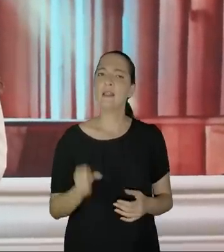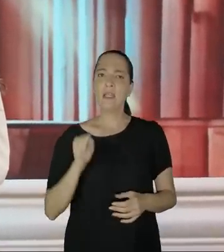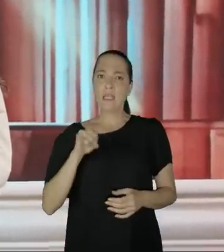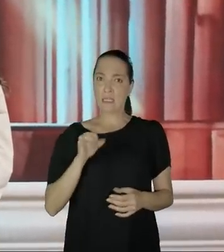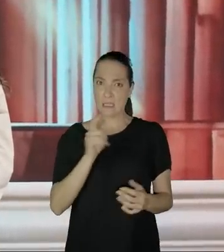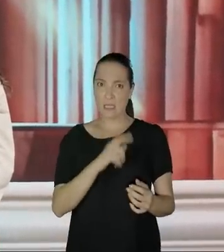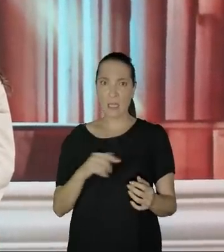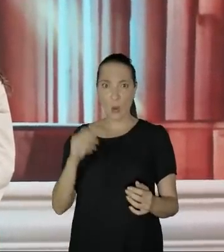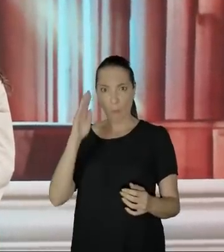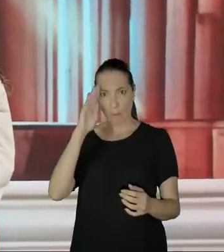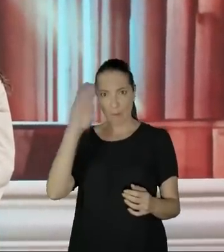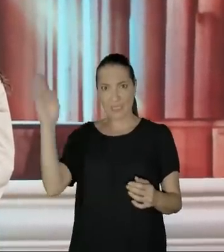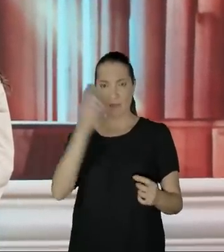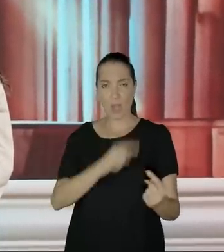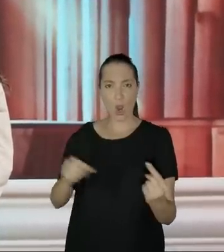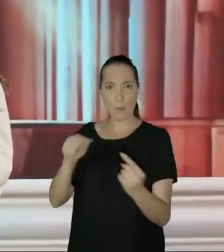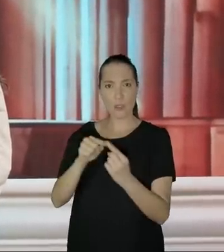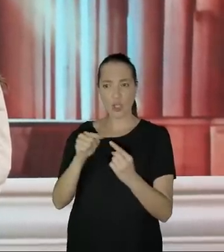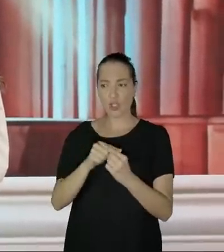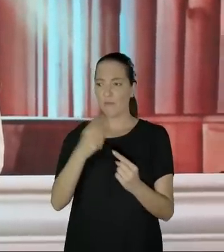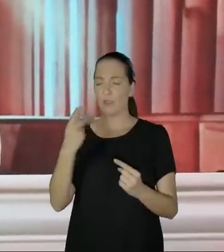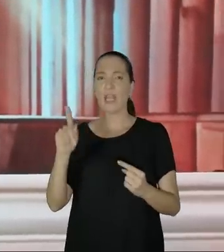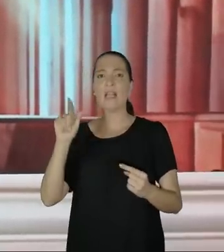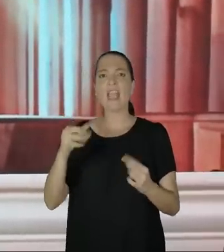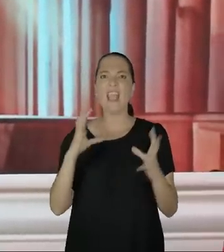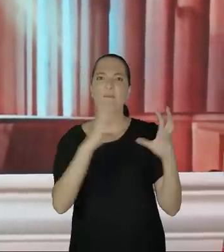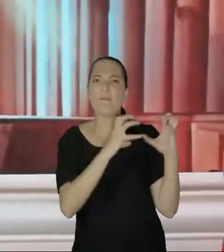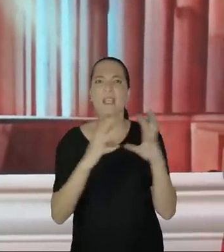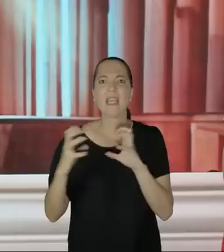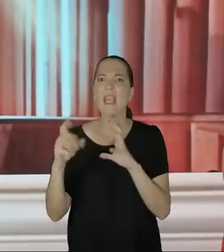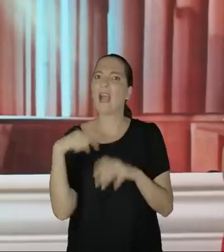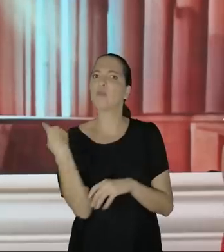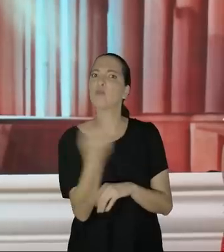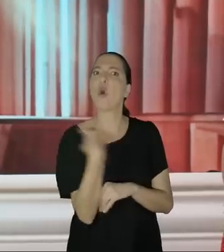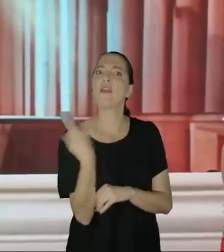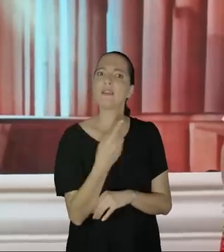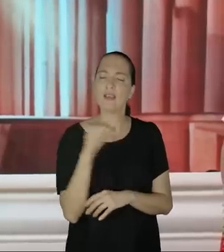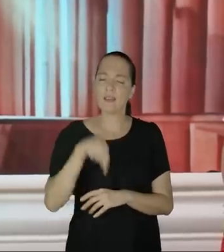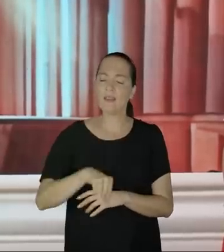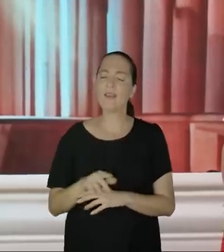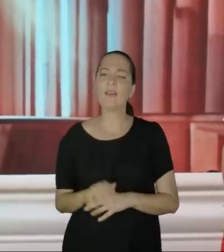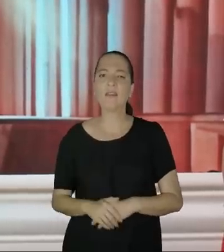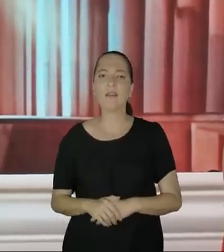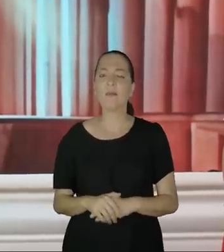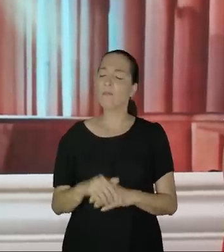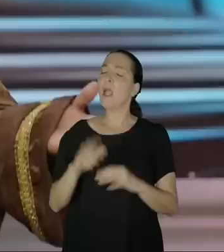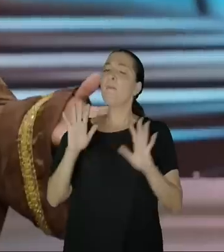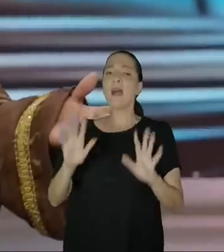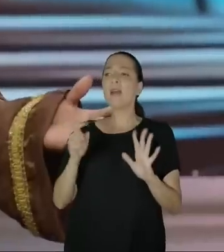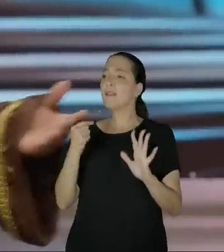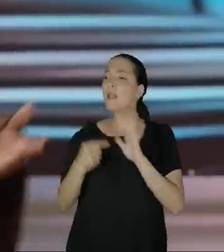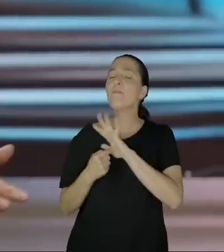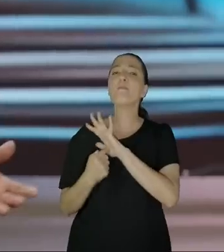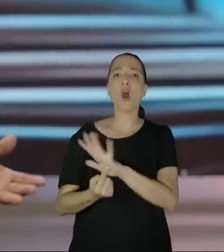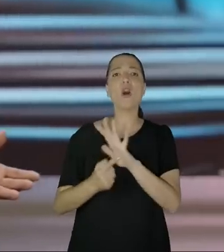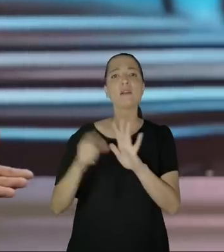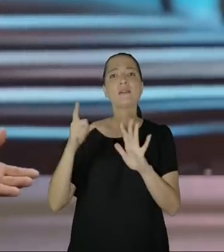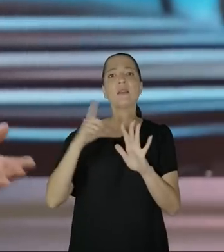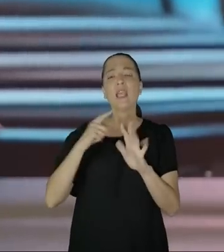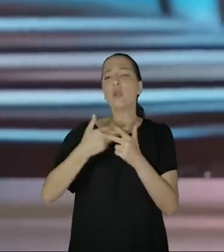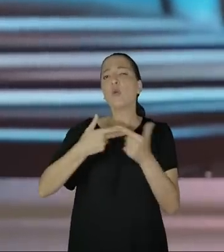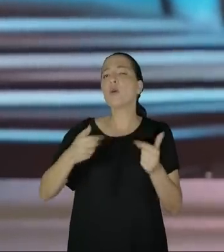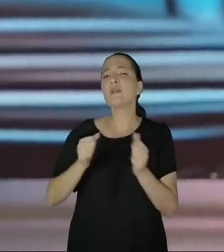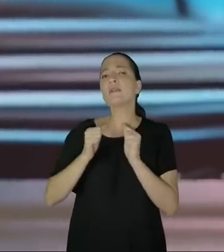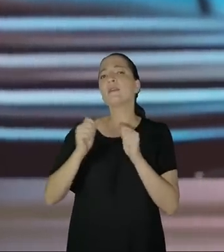objetivo é dividir o nosso povo e esta Assembleia? Ele traz o sinal de que Deus está com ele e, através